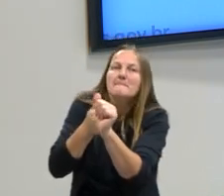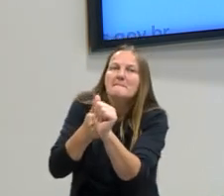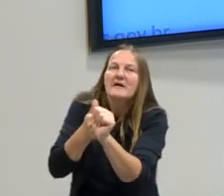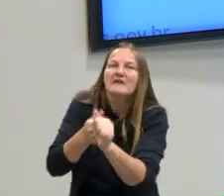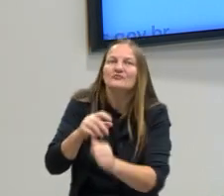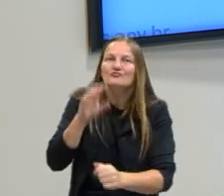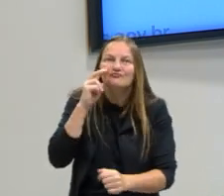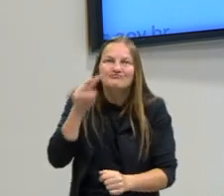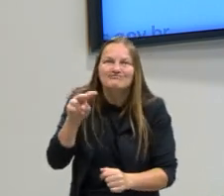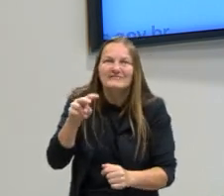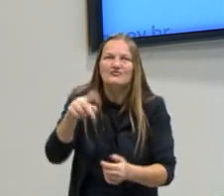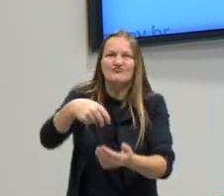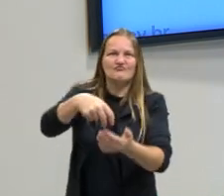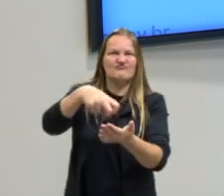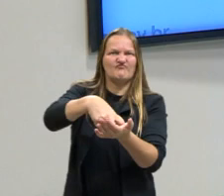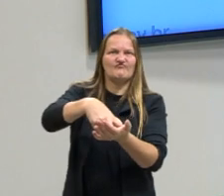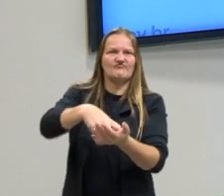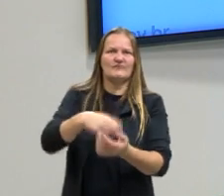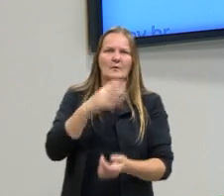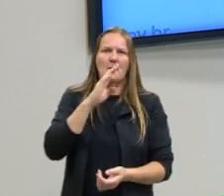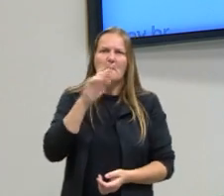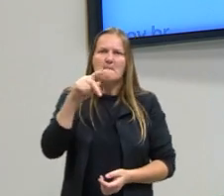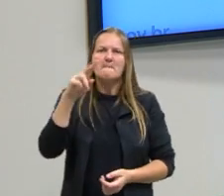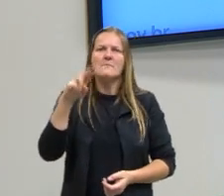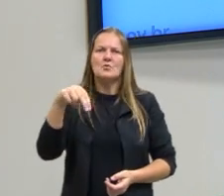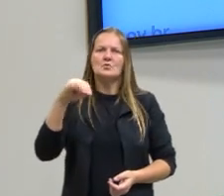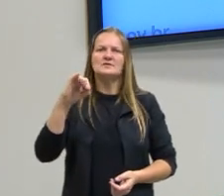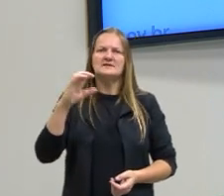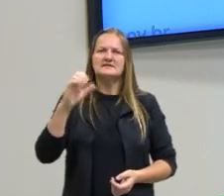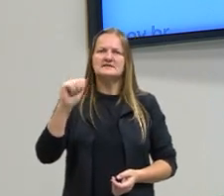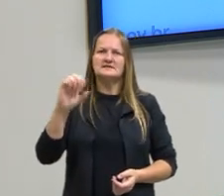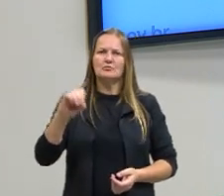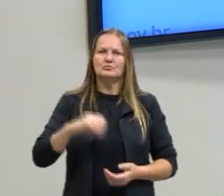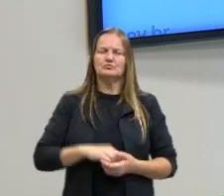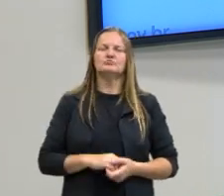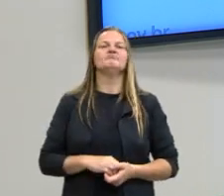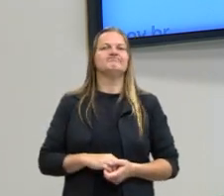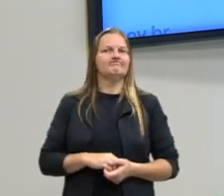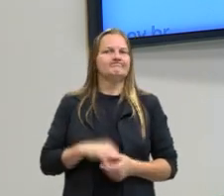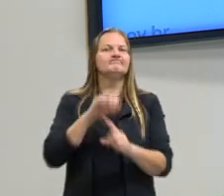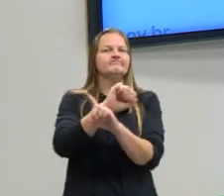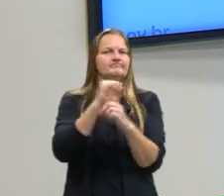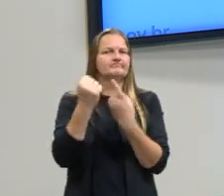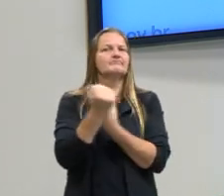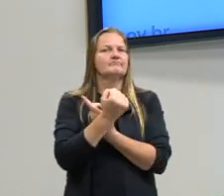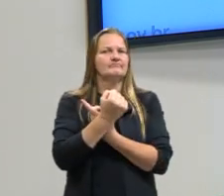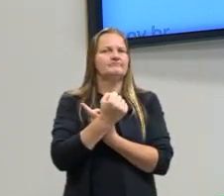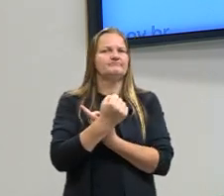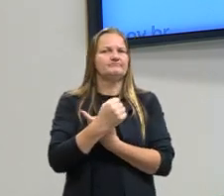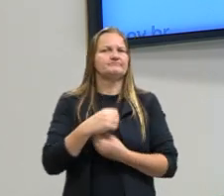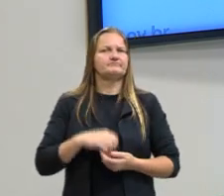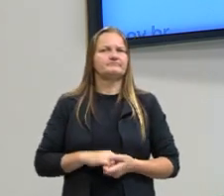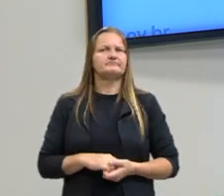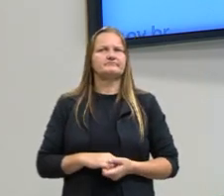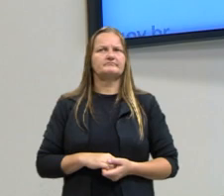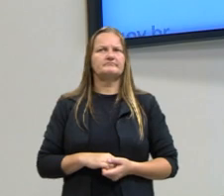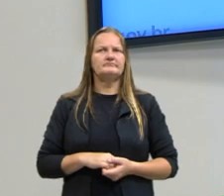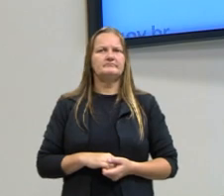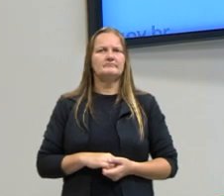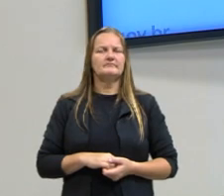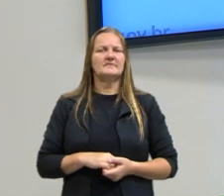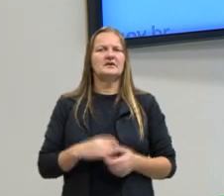punição e muito imediata né e o direito também é muito mais punitivo então a sociedade sociedade não desculpa